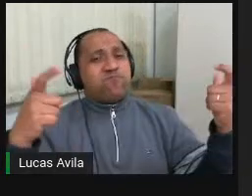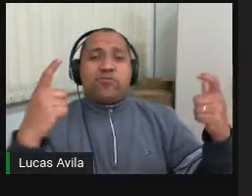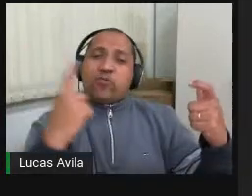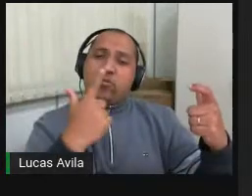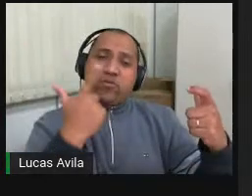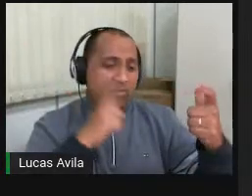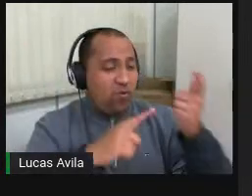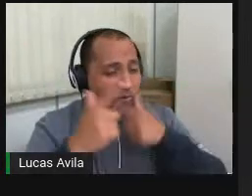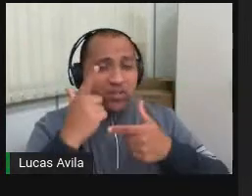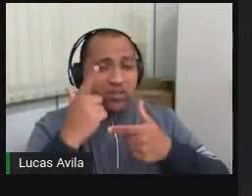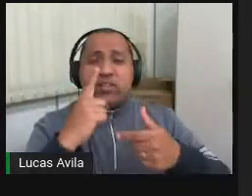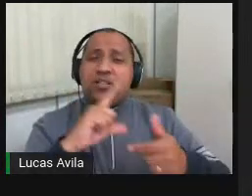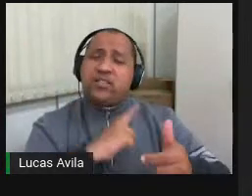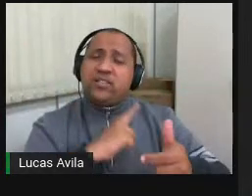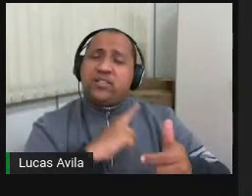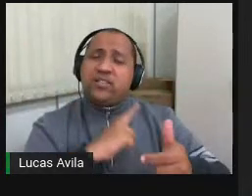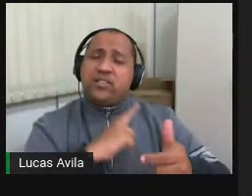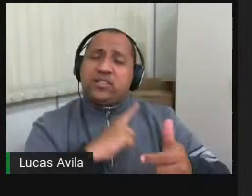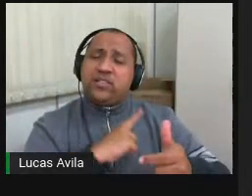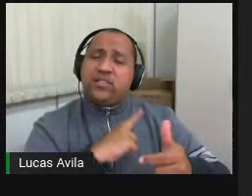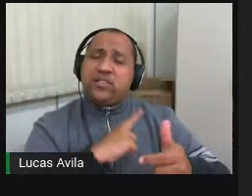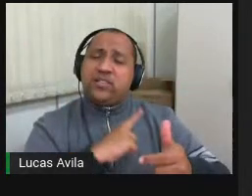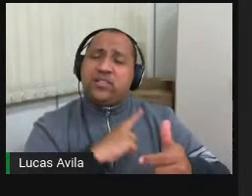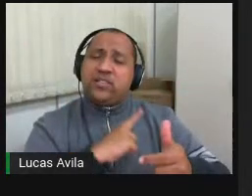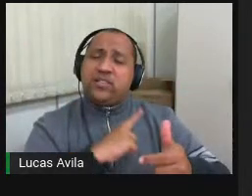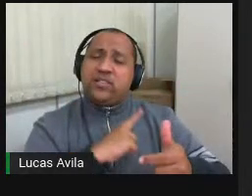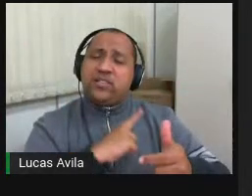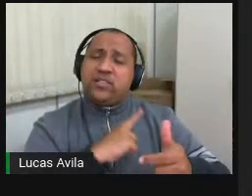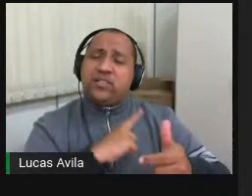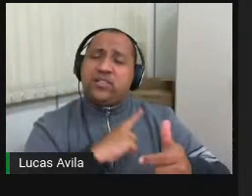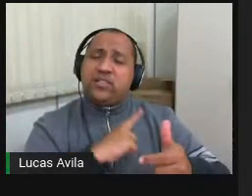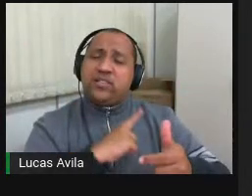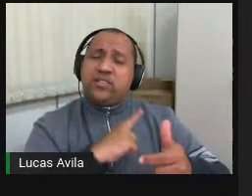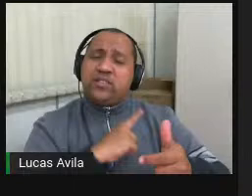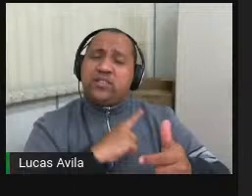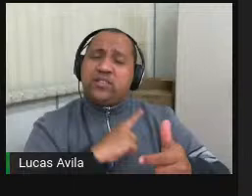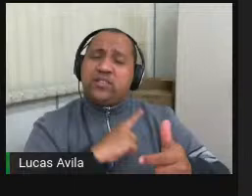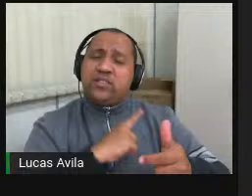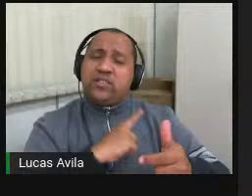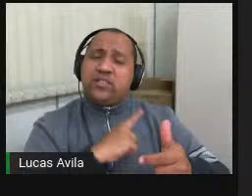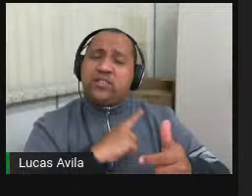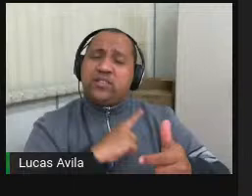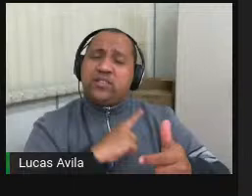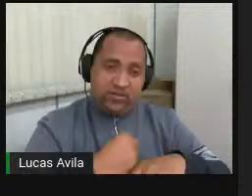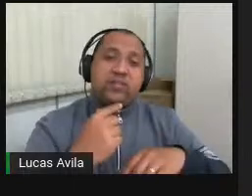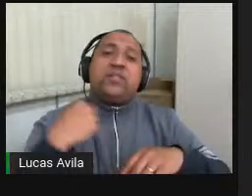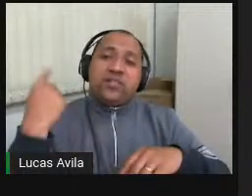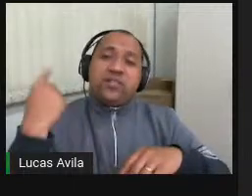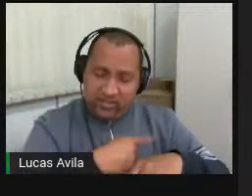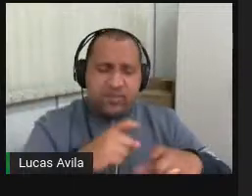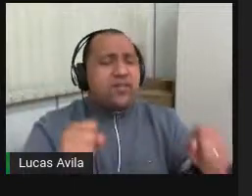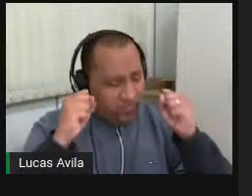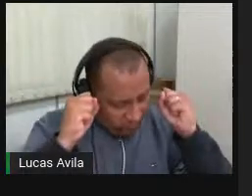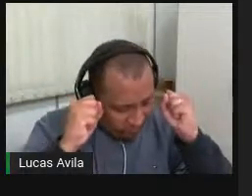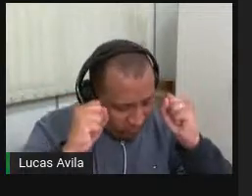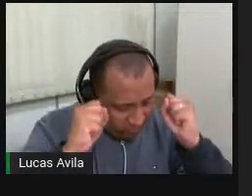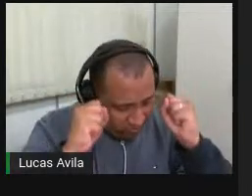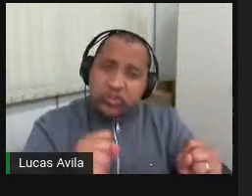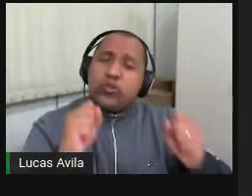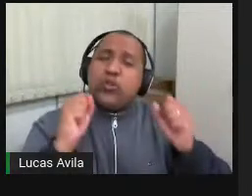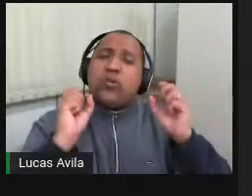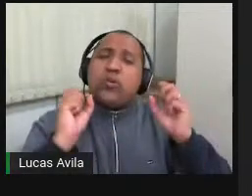tem, destacada muito bem pelo professor Maurício, ela possa